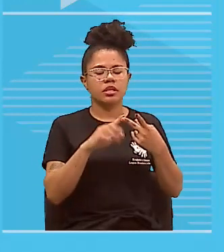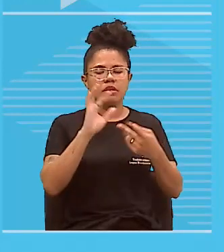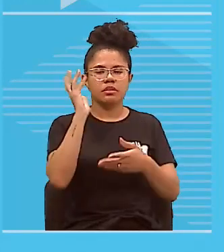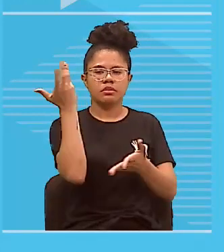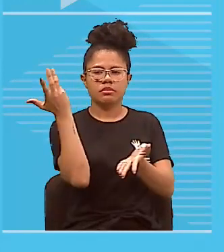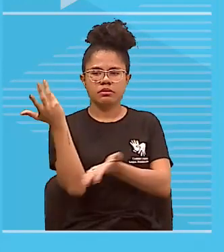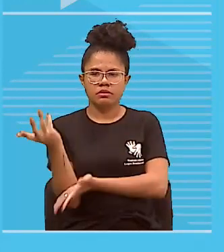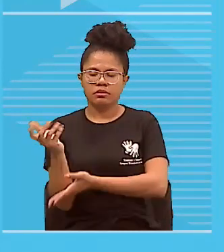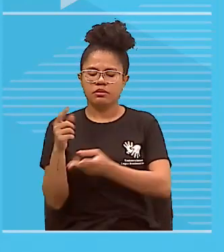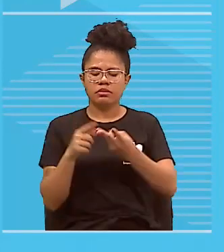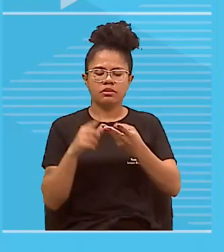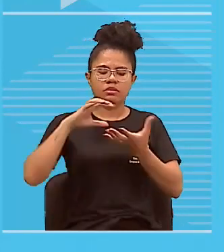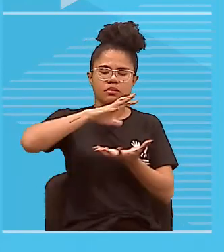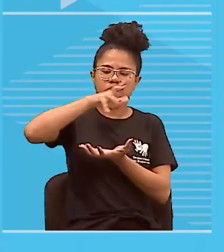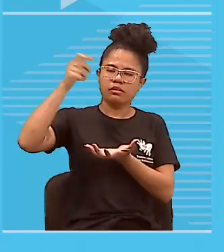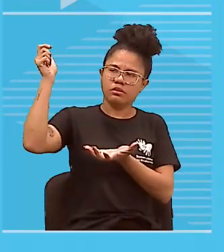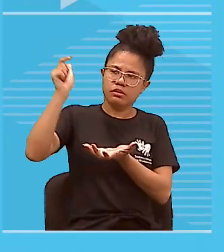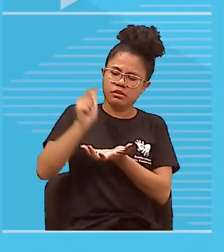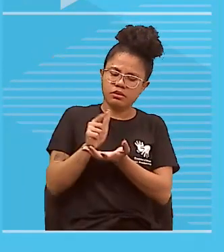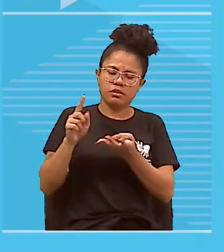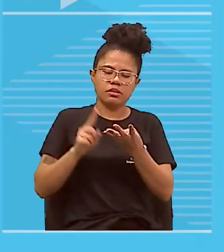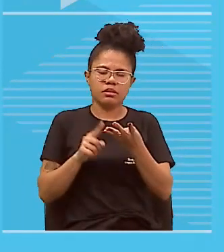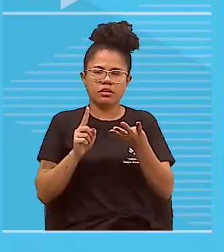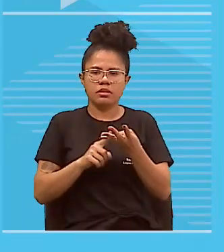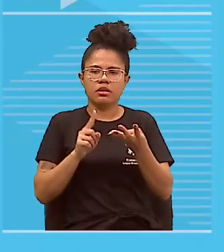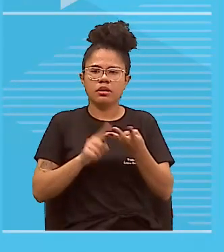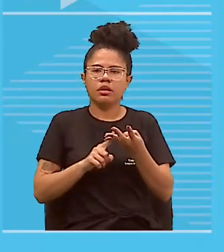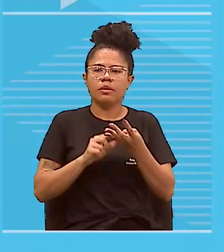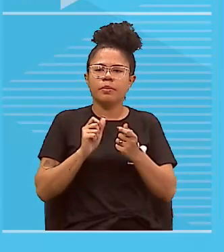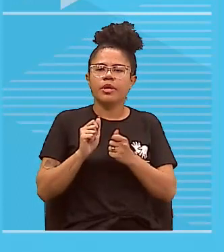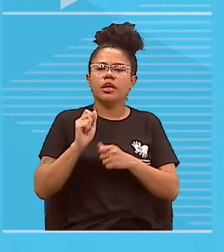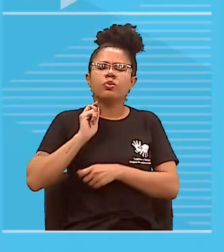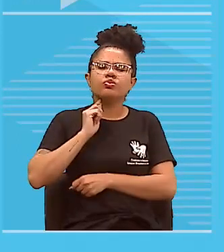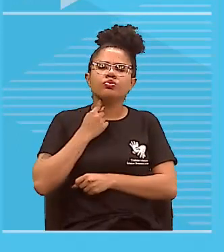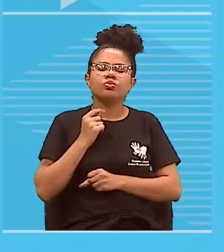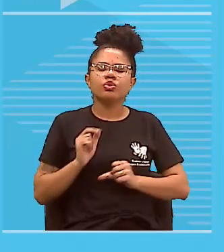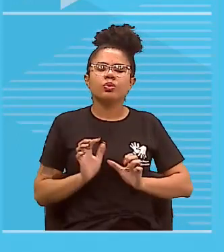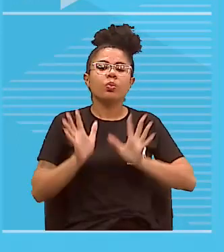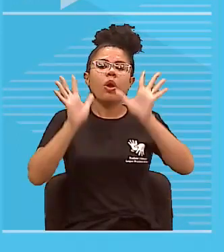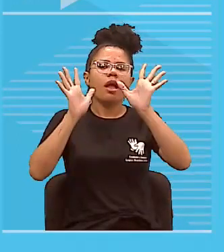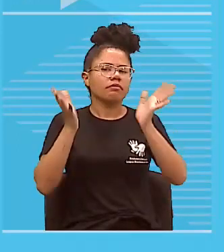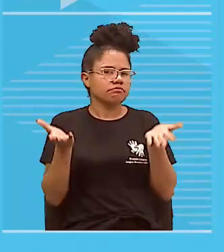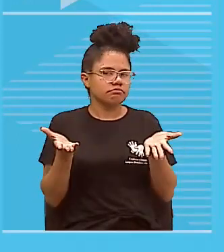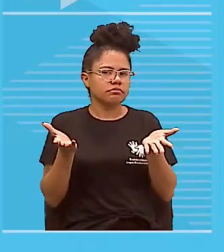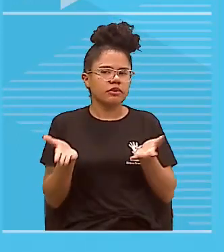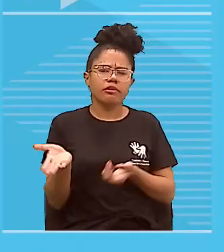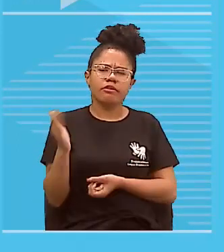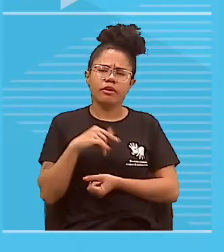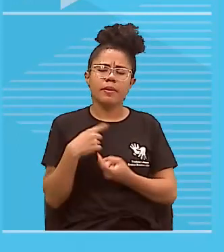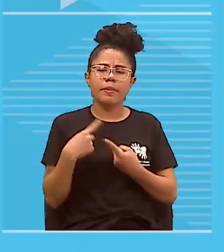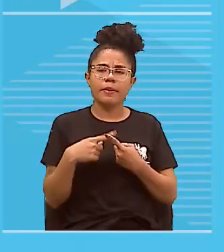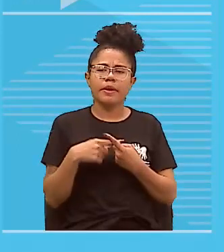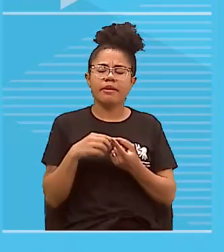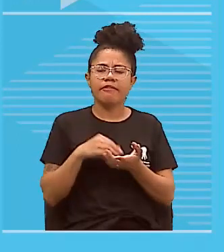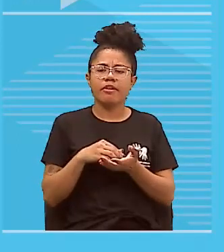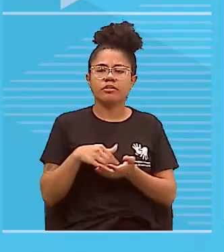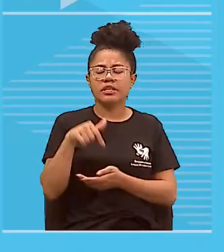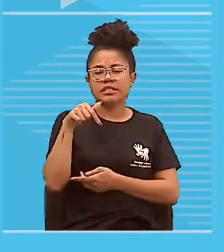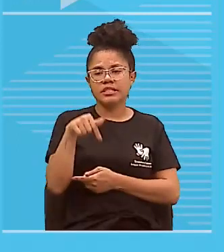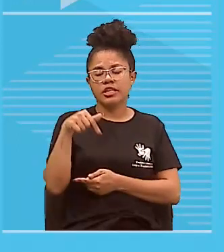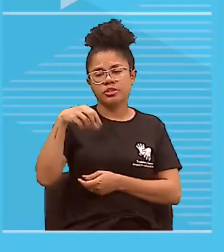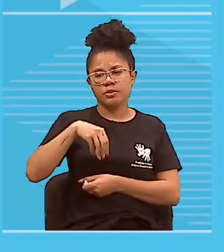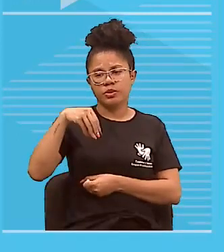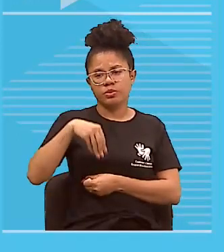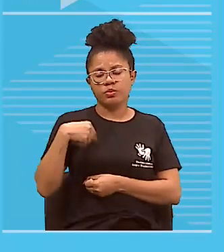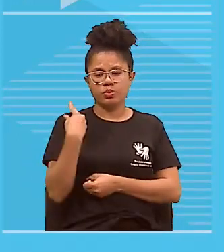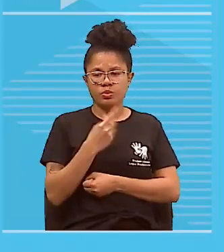o efeito estufa e os efeitos com a poluição atmosférica. Vamos fazer isso? Vamos, porque a gente já está nos 7 últimos minutinhos da aula.